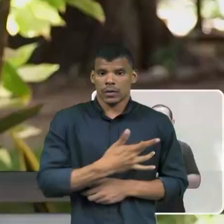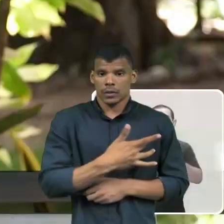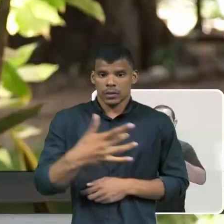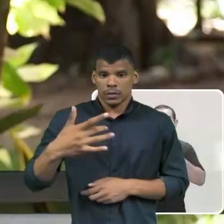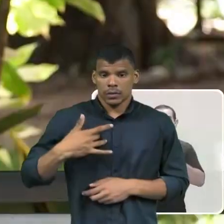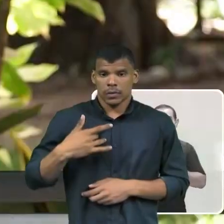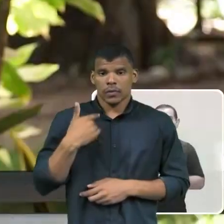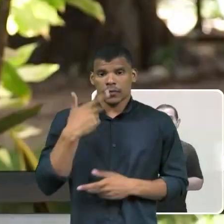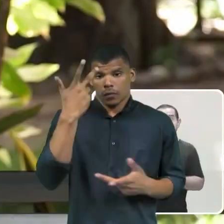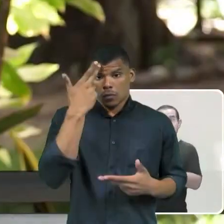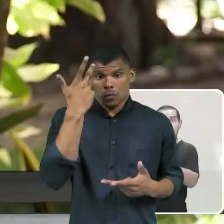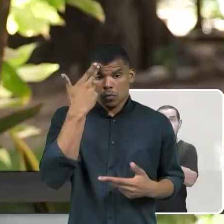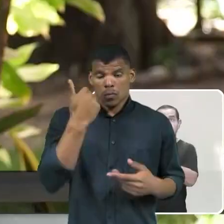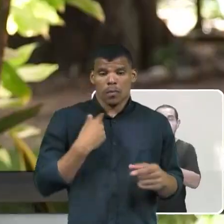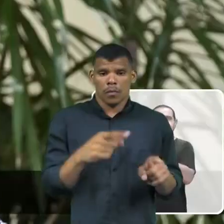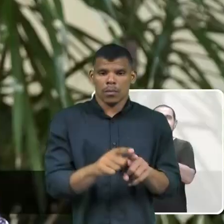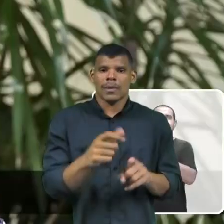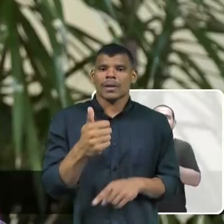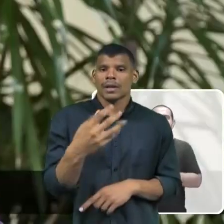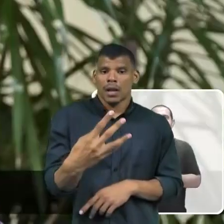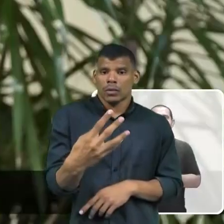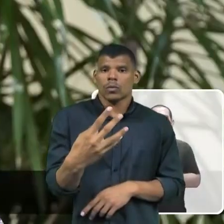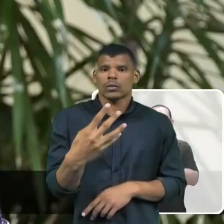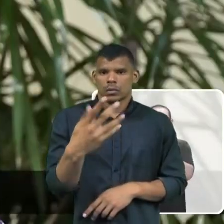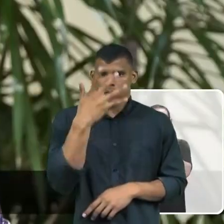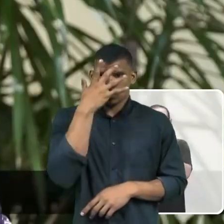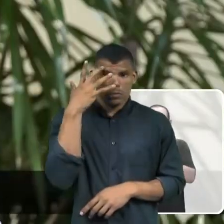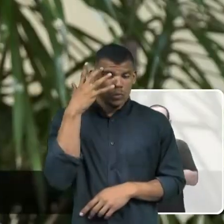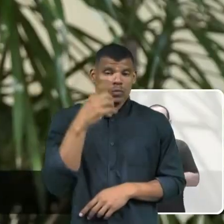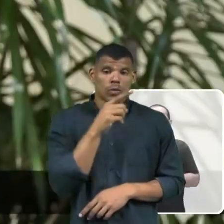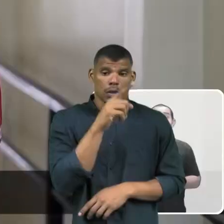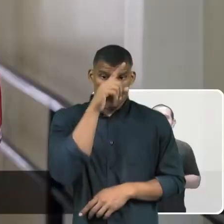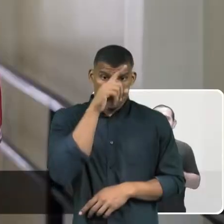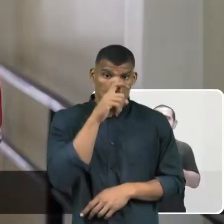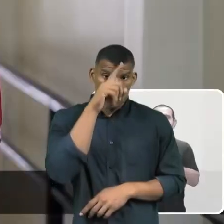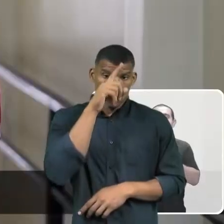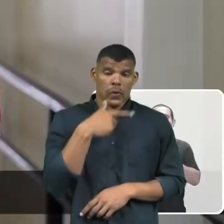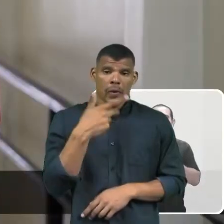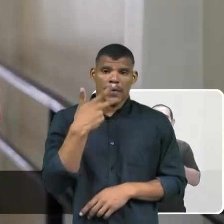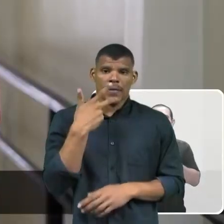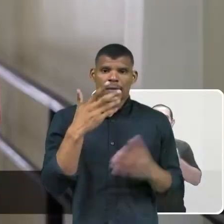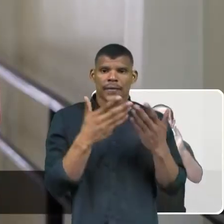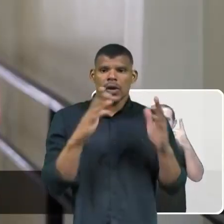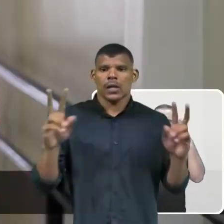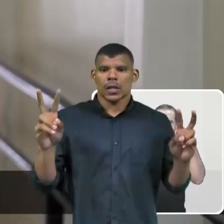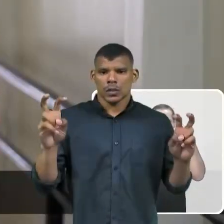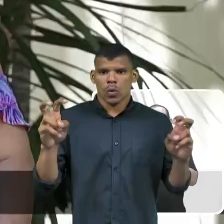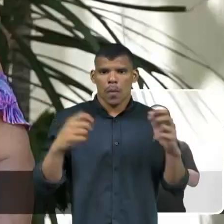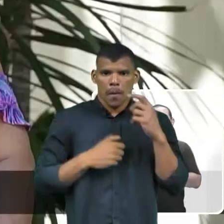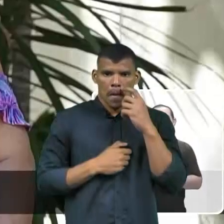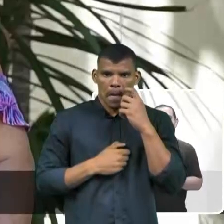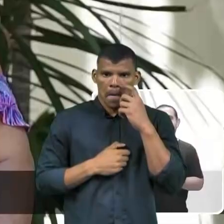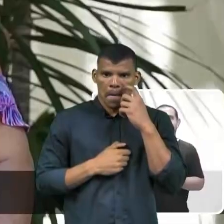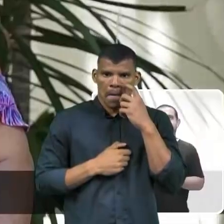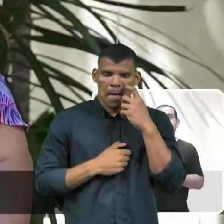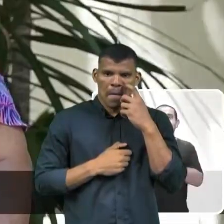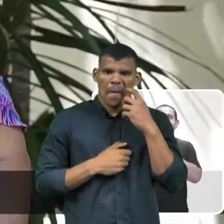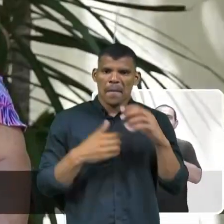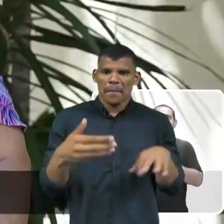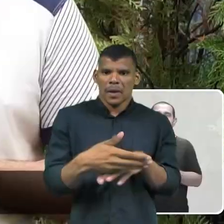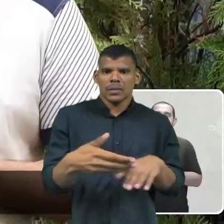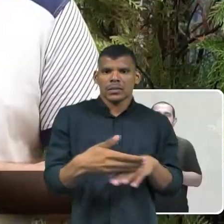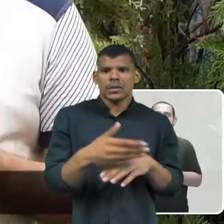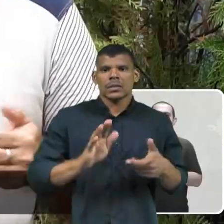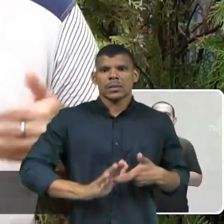normal. Ao todo, 14 pacientes do Hospital São José que decidiram falar abertamente sobre o diagnóstico participam da